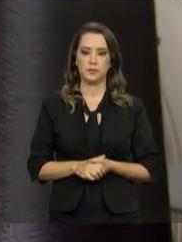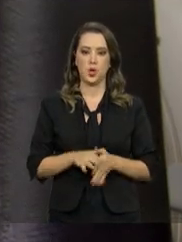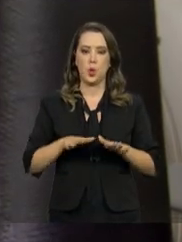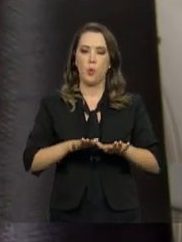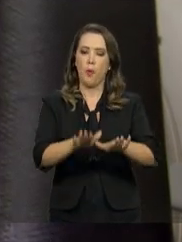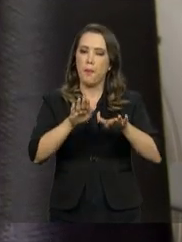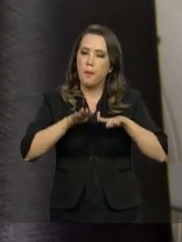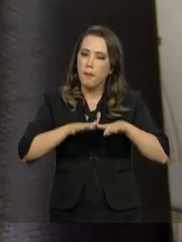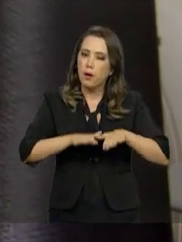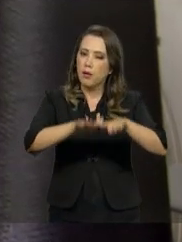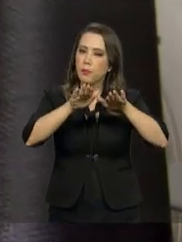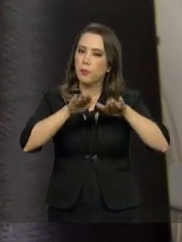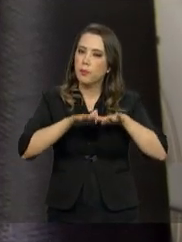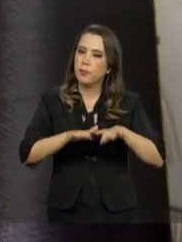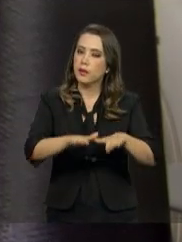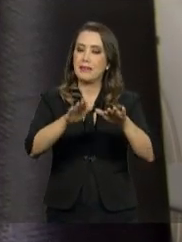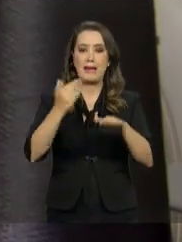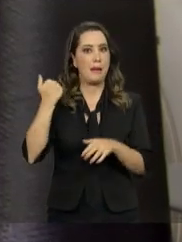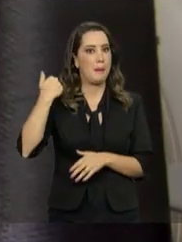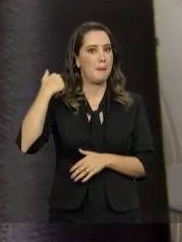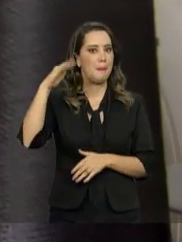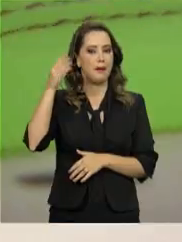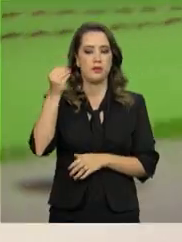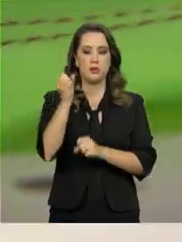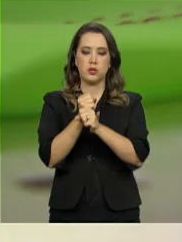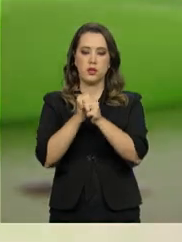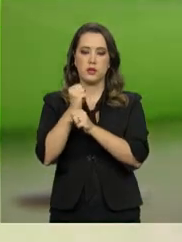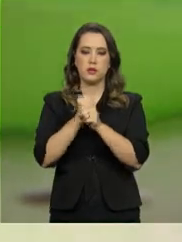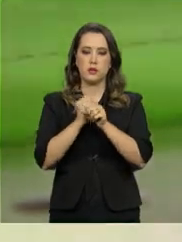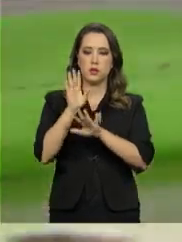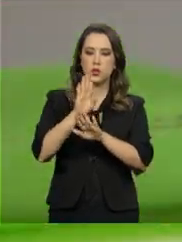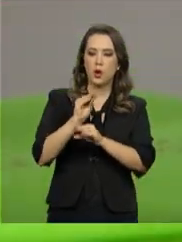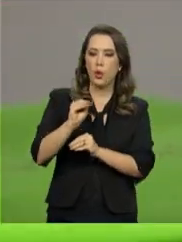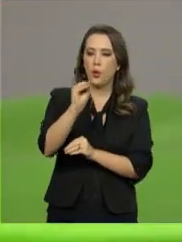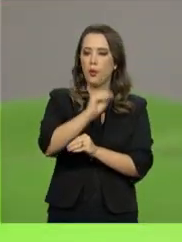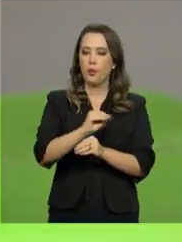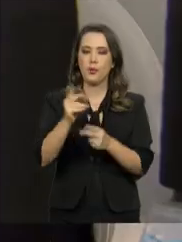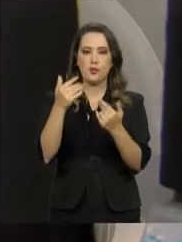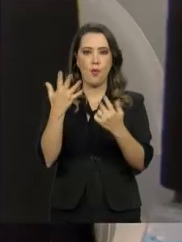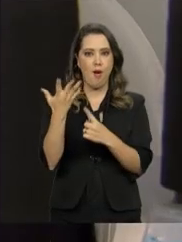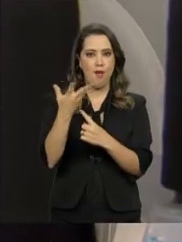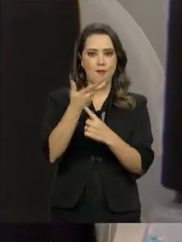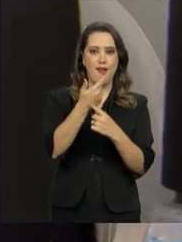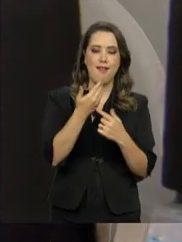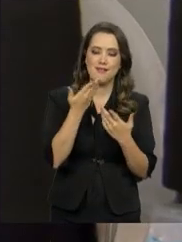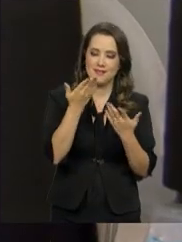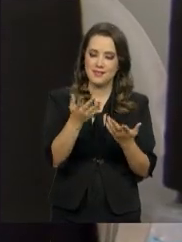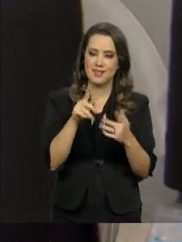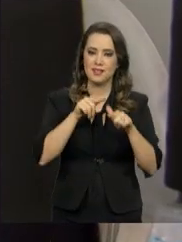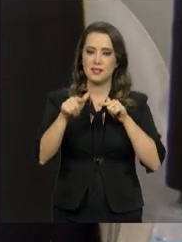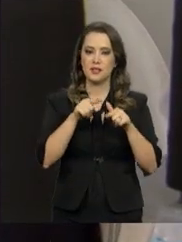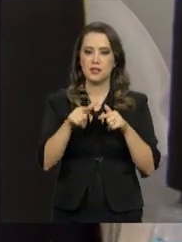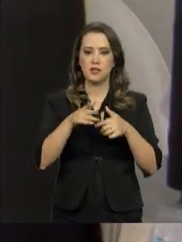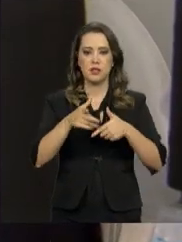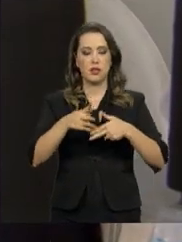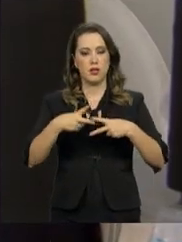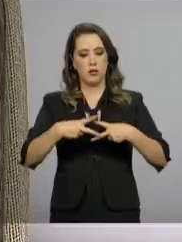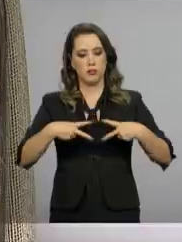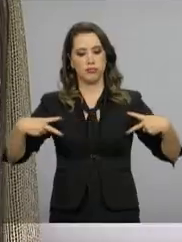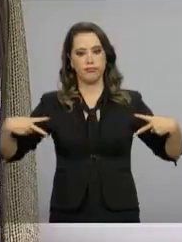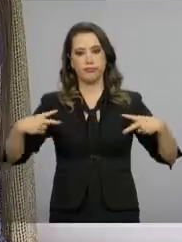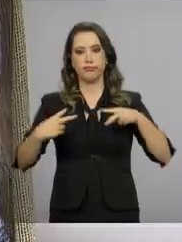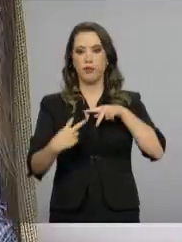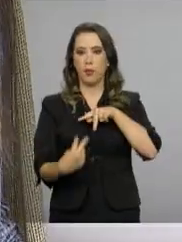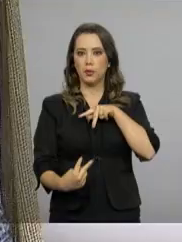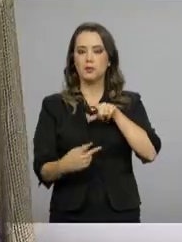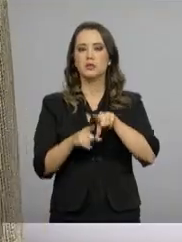Costureira há mais de 10 anos, Sirley cuida de cada peça como uma obra de arte. Ela trabalha fazendo biquínis por encomenda